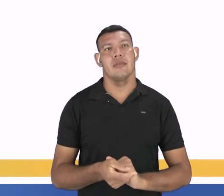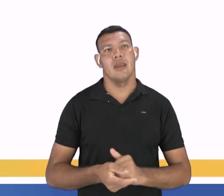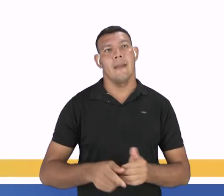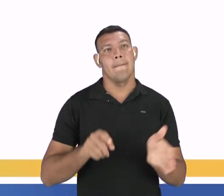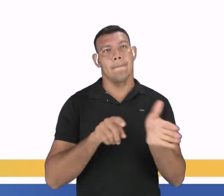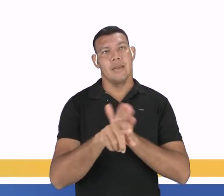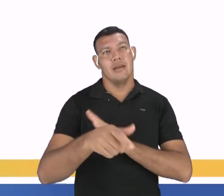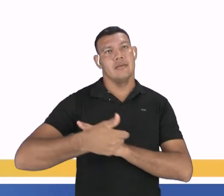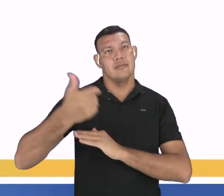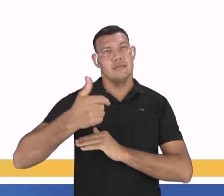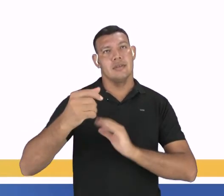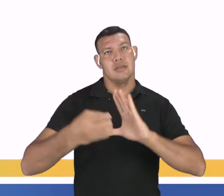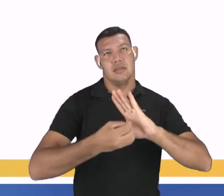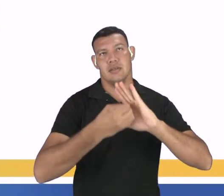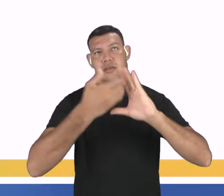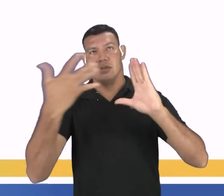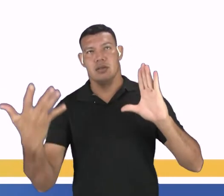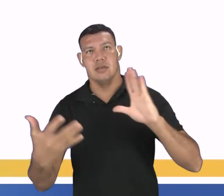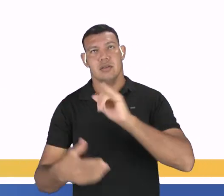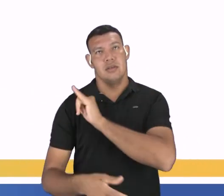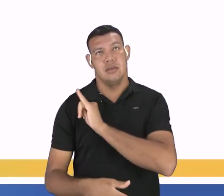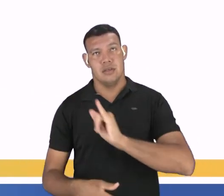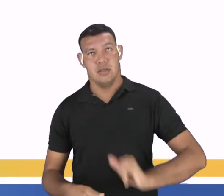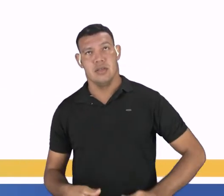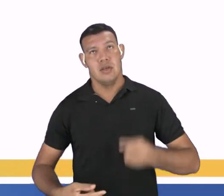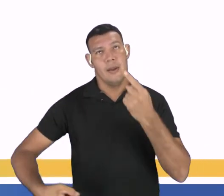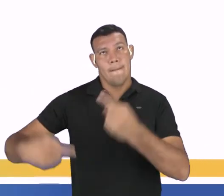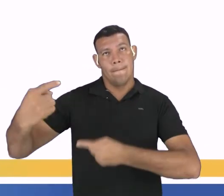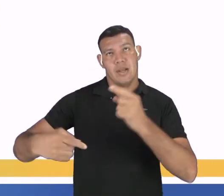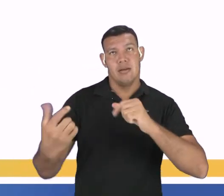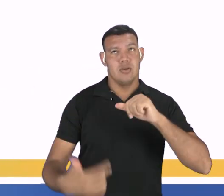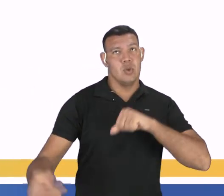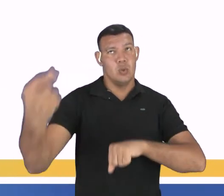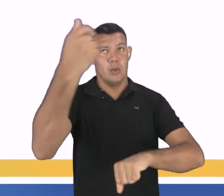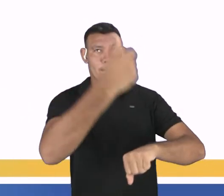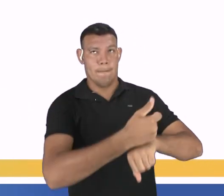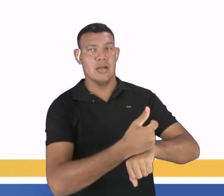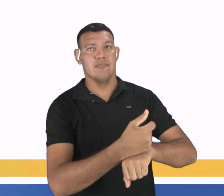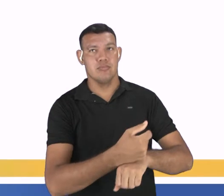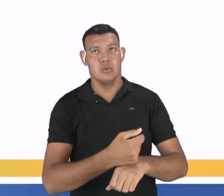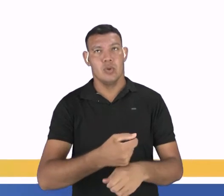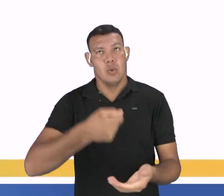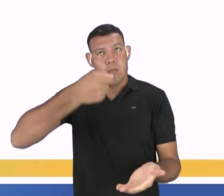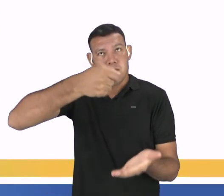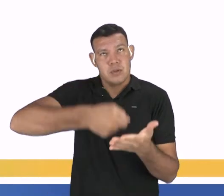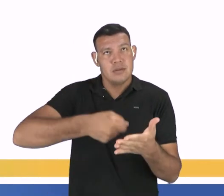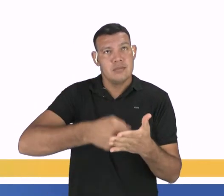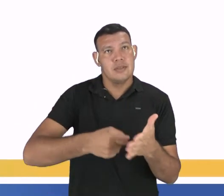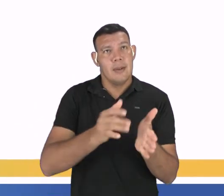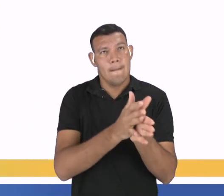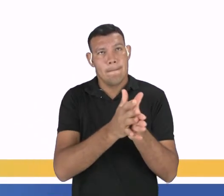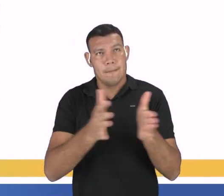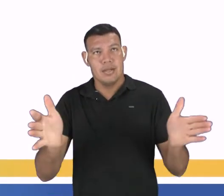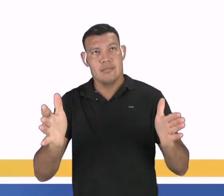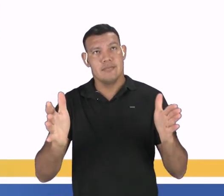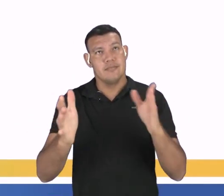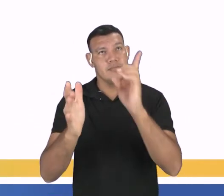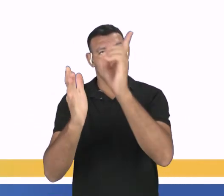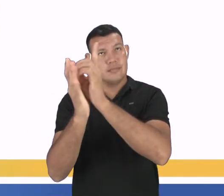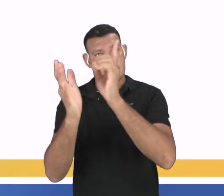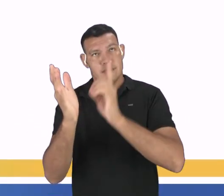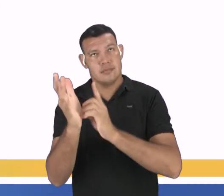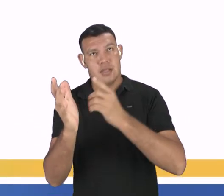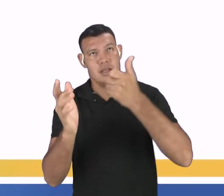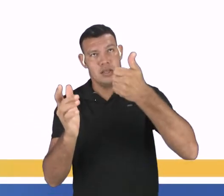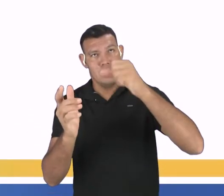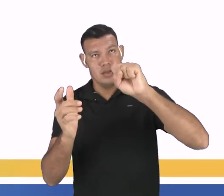do imperialismo, que é uma política colonialista que se consolida durante a década de 1880? Letra A. O